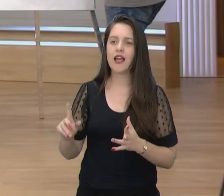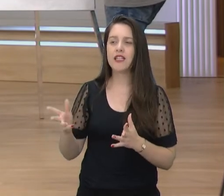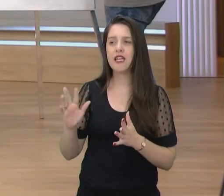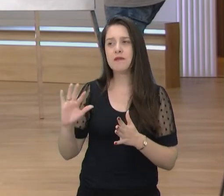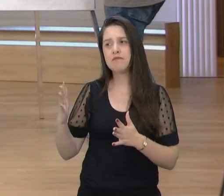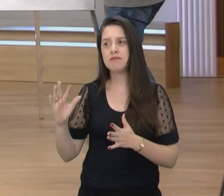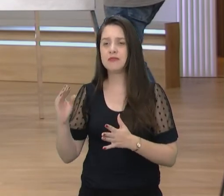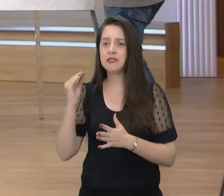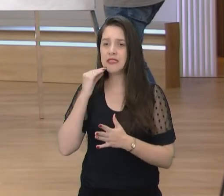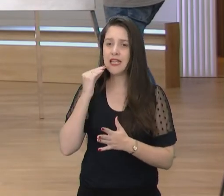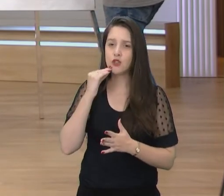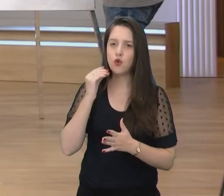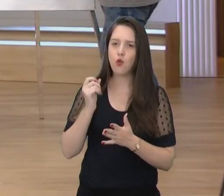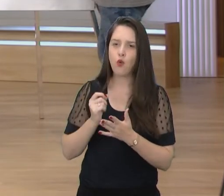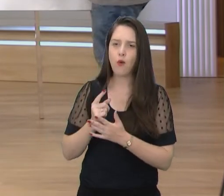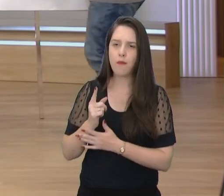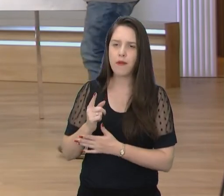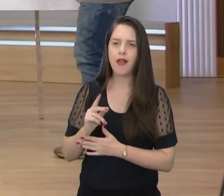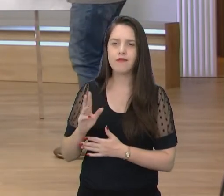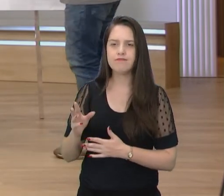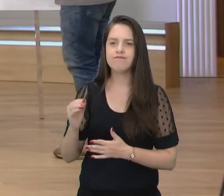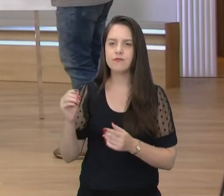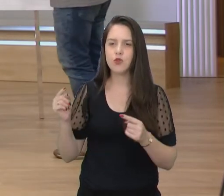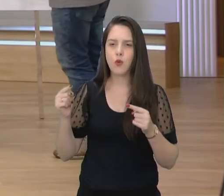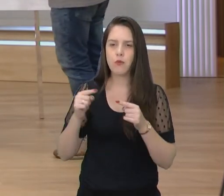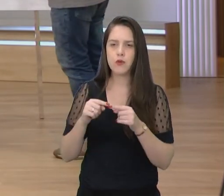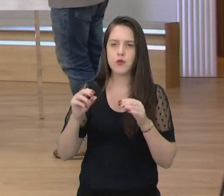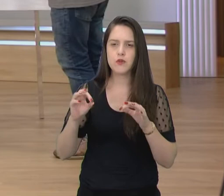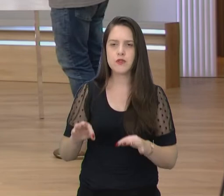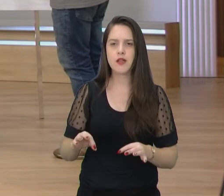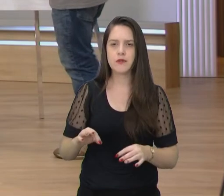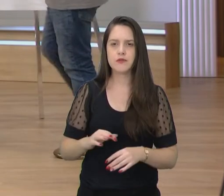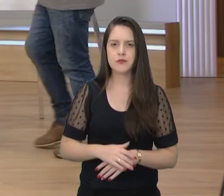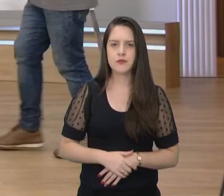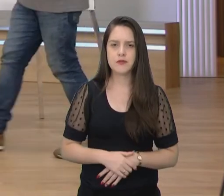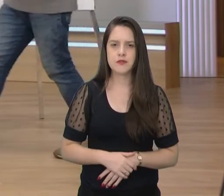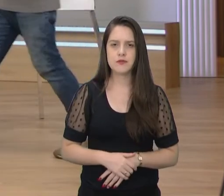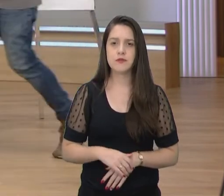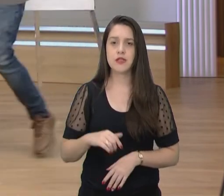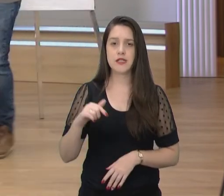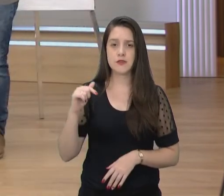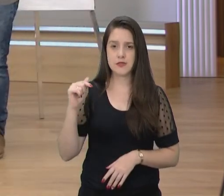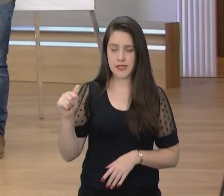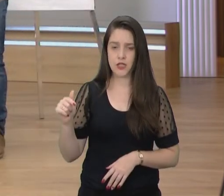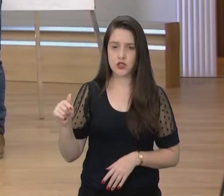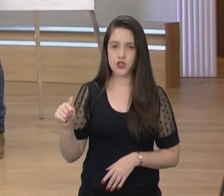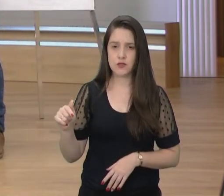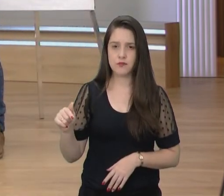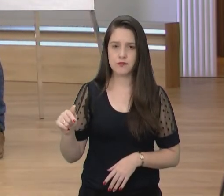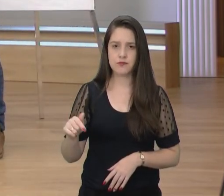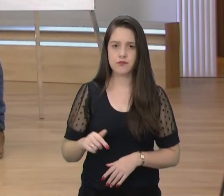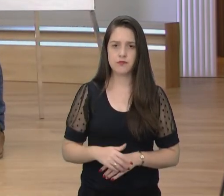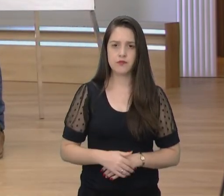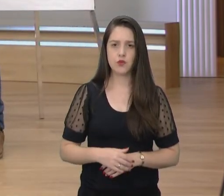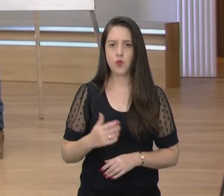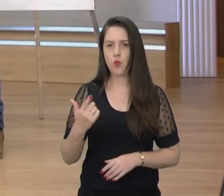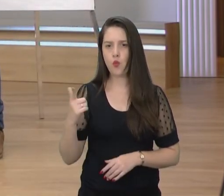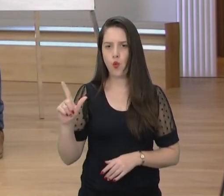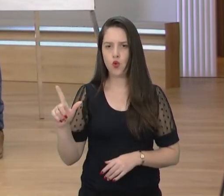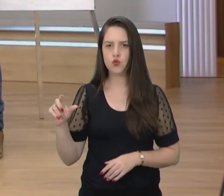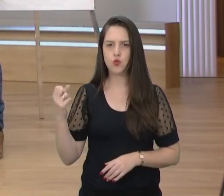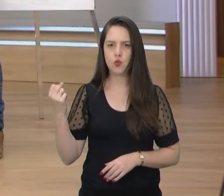então isso vem depois, né? Então vamos Esse lá. é o 8, né? Então esse daqui vai ser o 7. E esse daqui vai ser